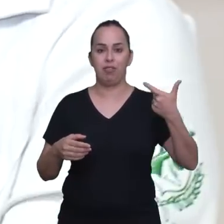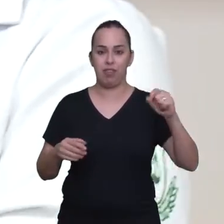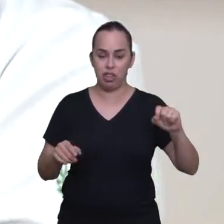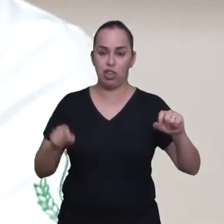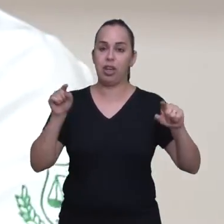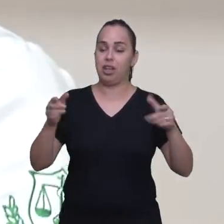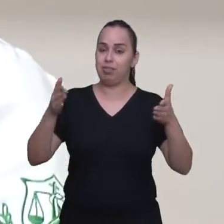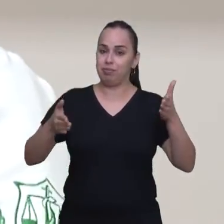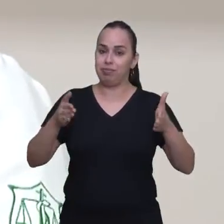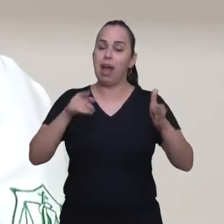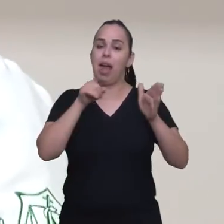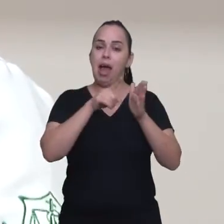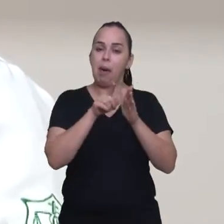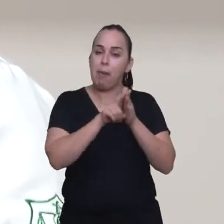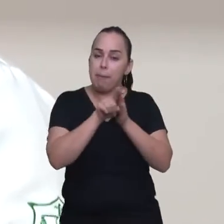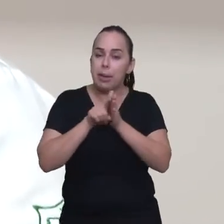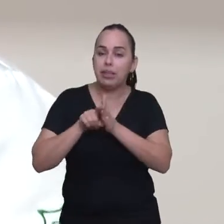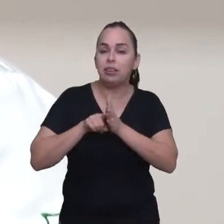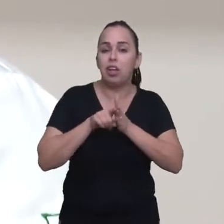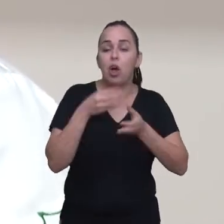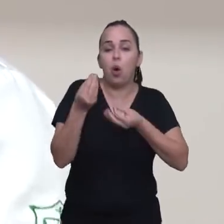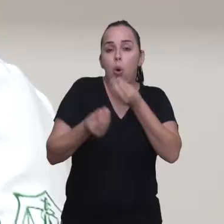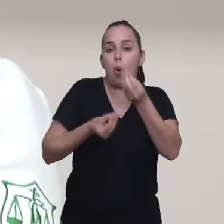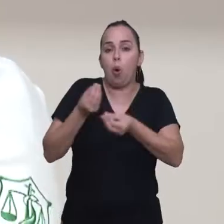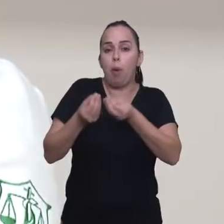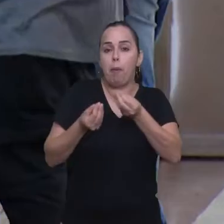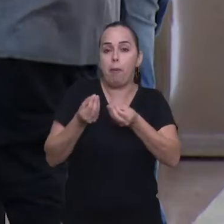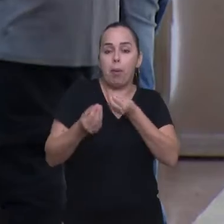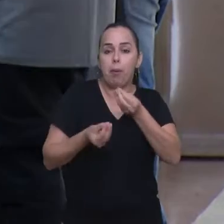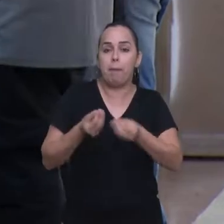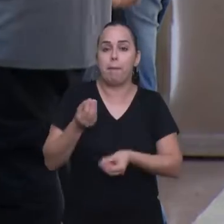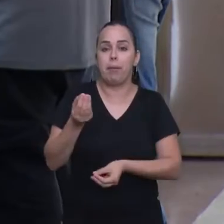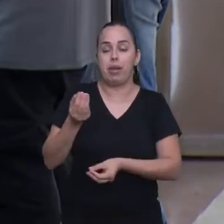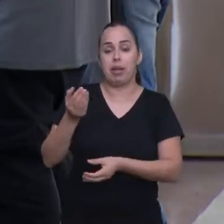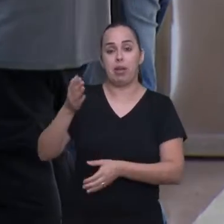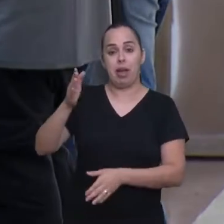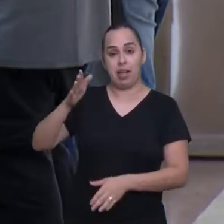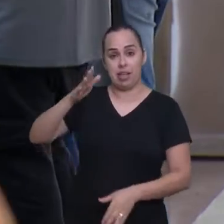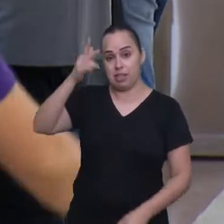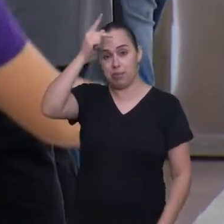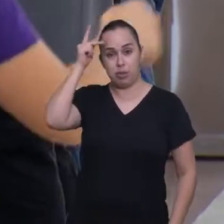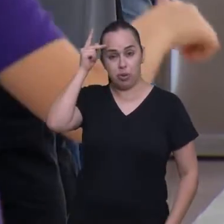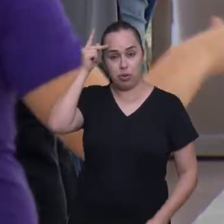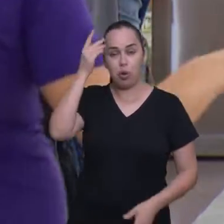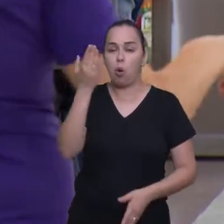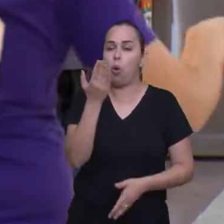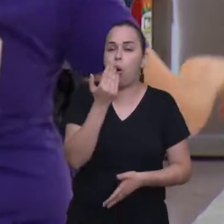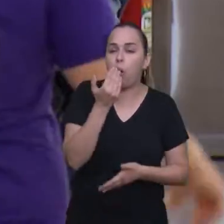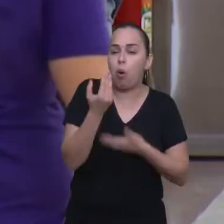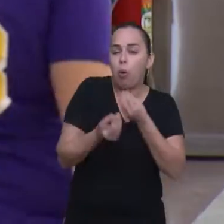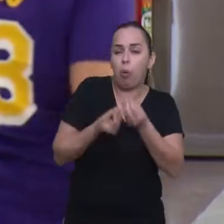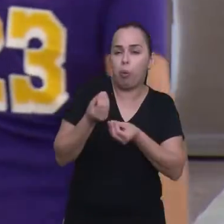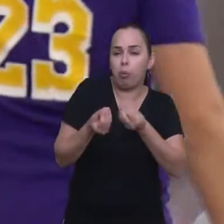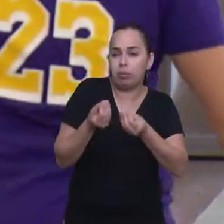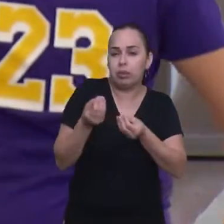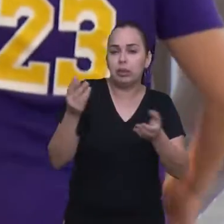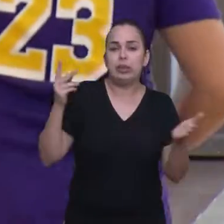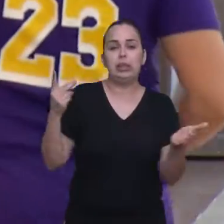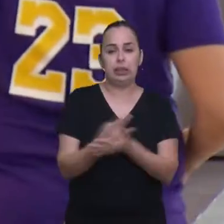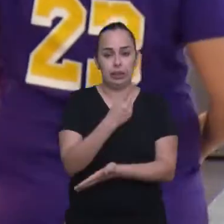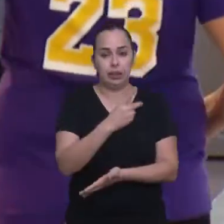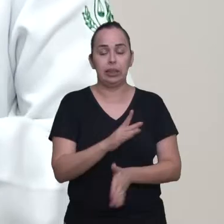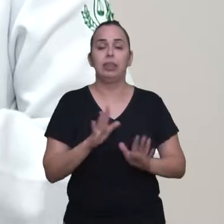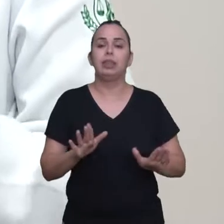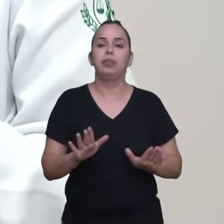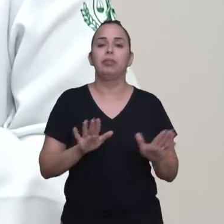nutrição, o resultado da pesquisa reflete como os brasileiros, principalmente os mais jovens, estão se alimentando de maneira